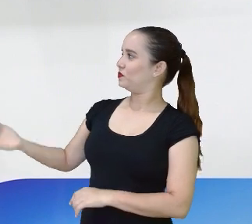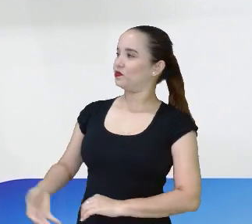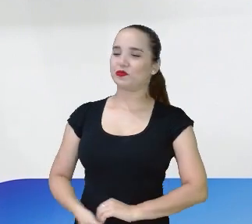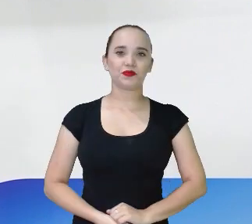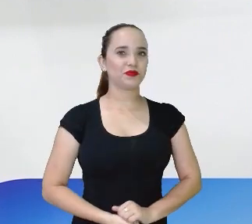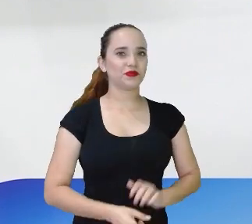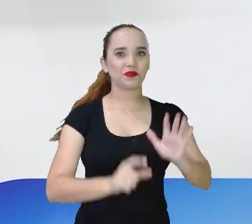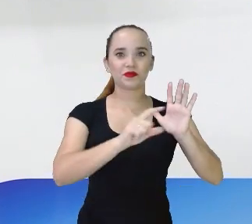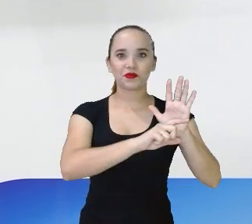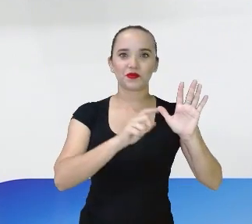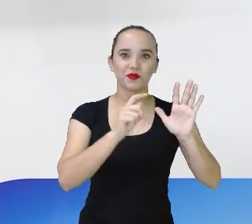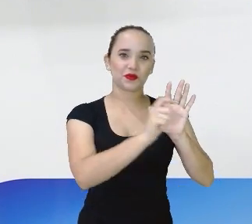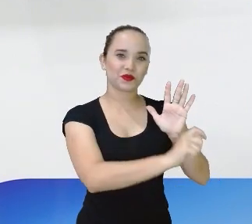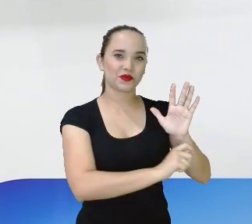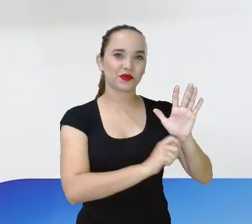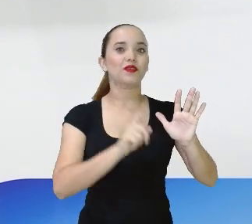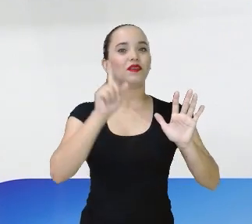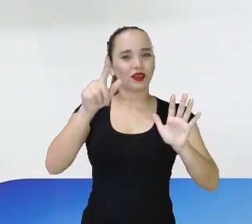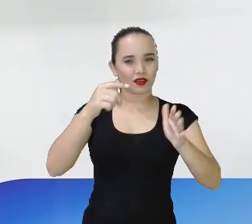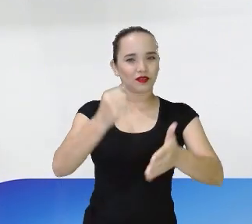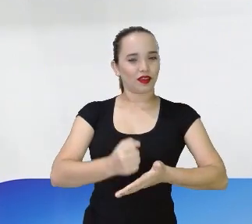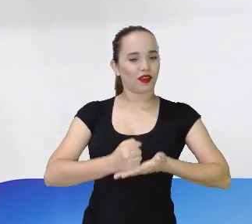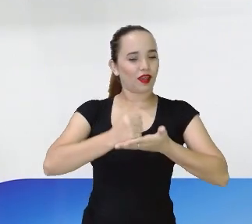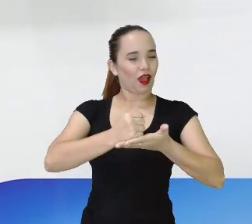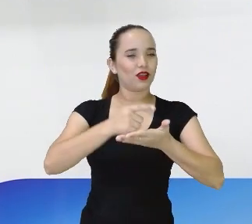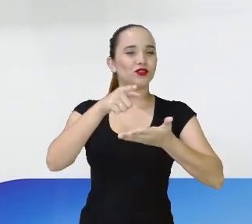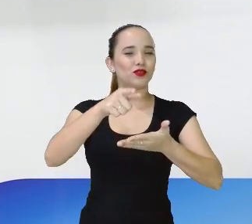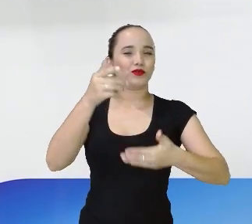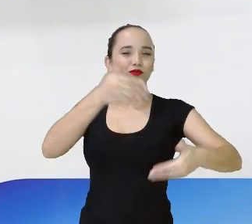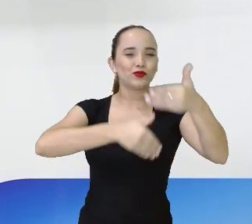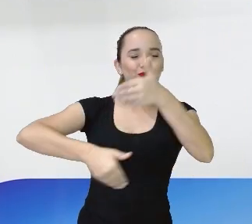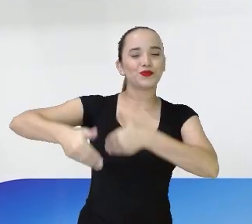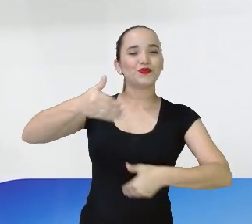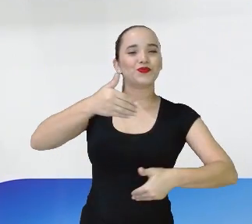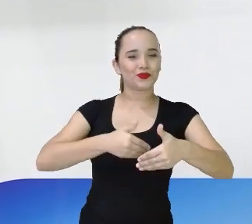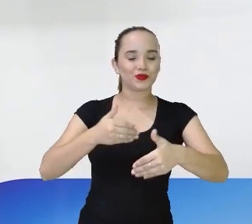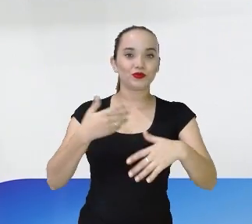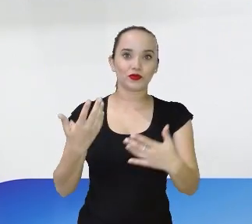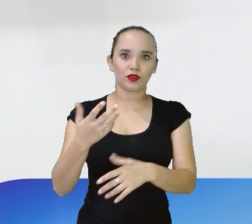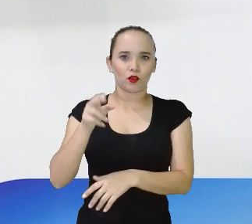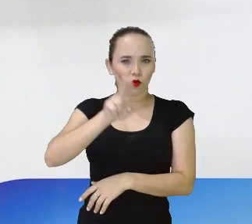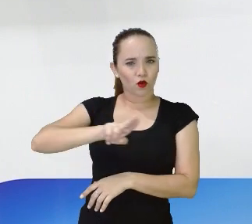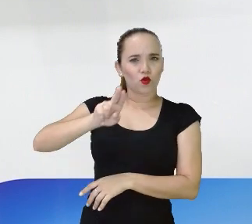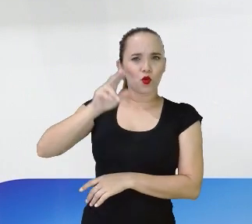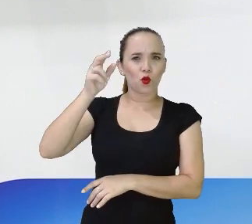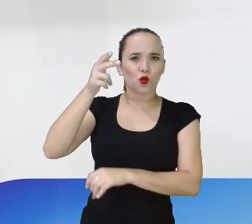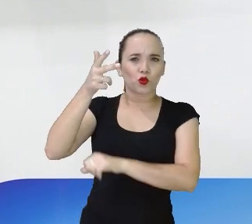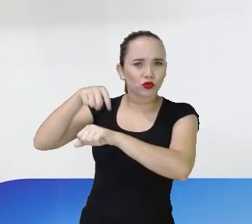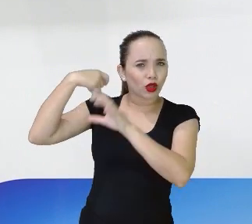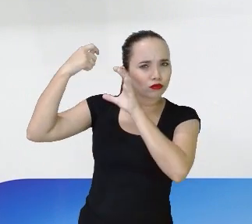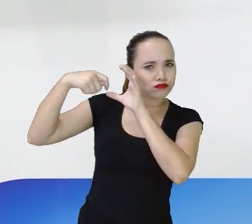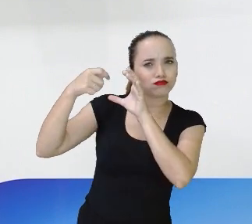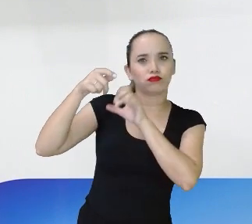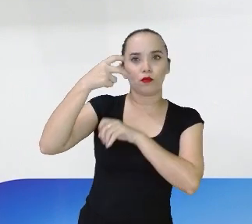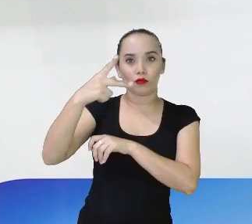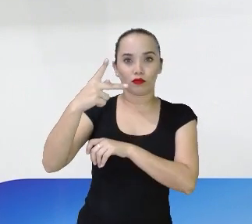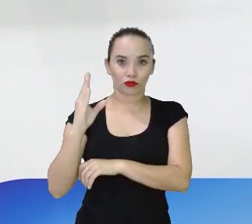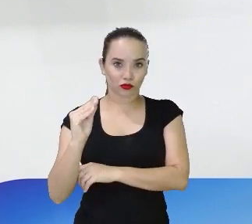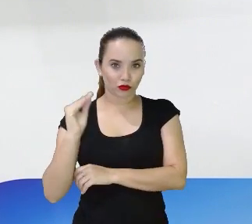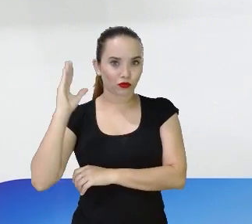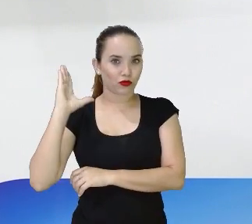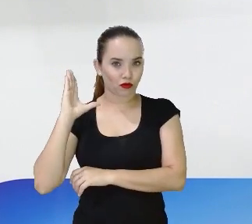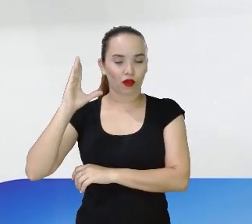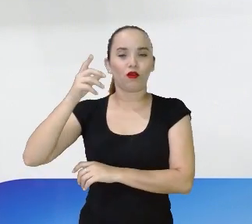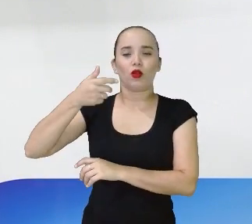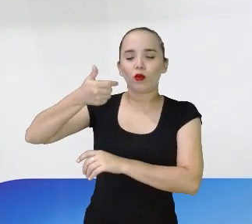tela para facilitar esse acesso. Então, aponte a câmera para o QR Code que está na tela e baixe o aplicativo do